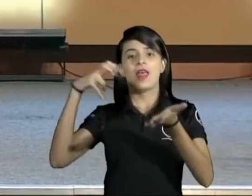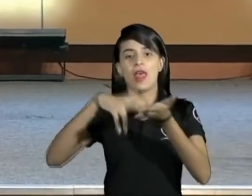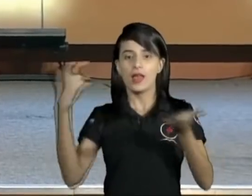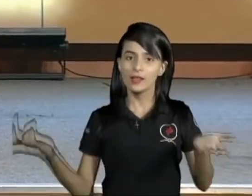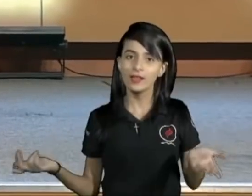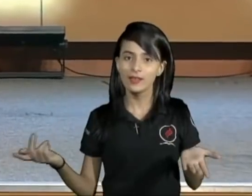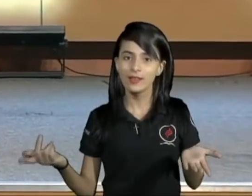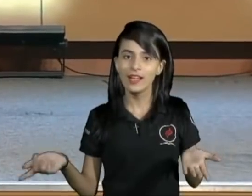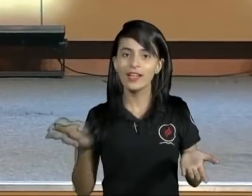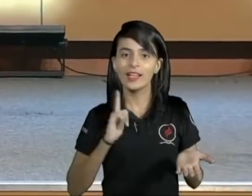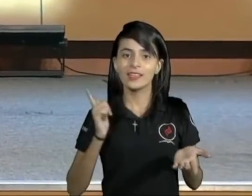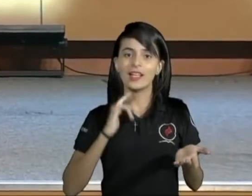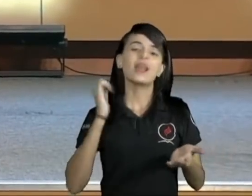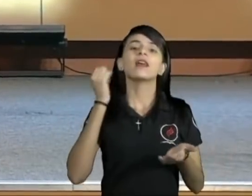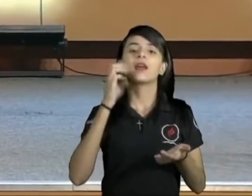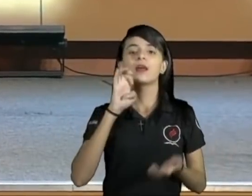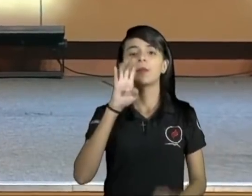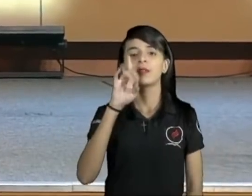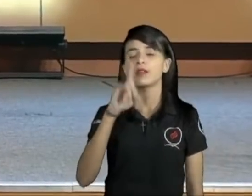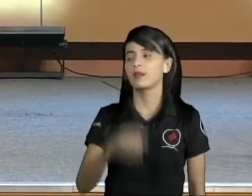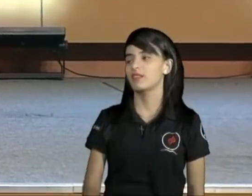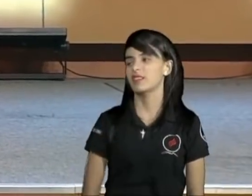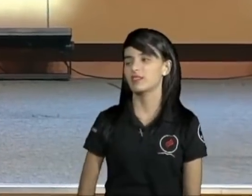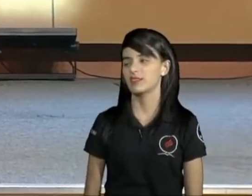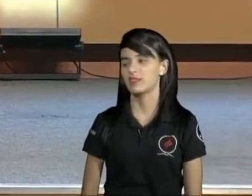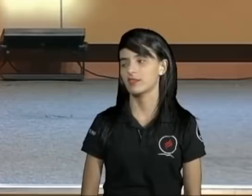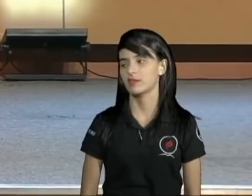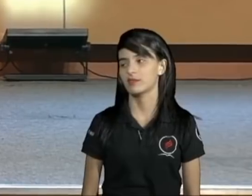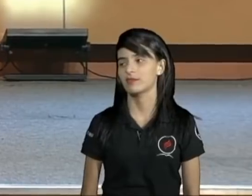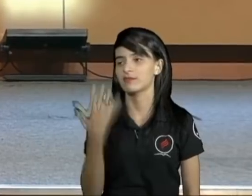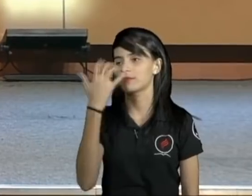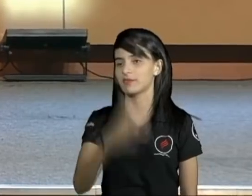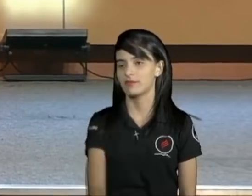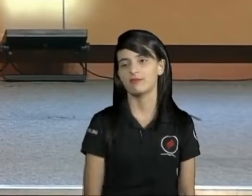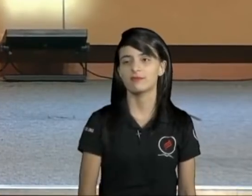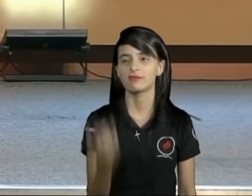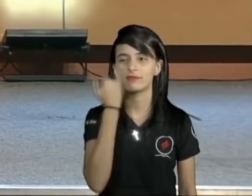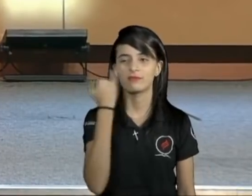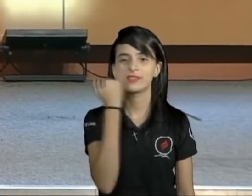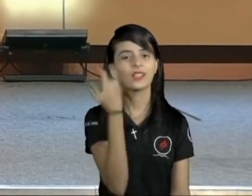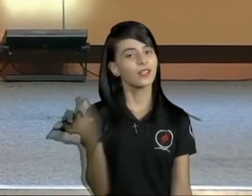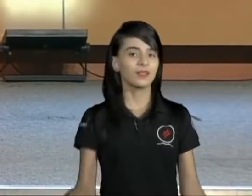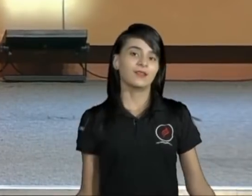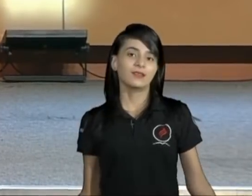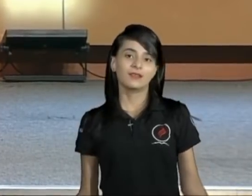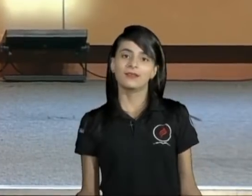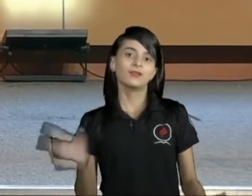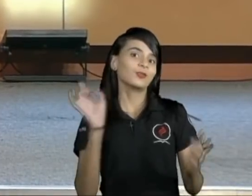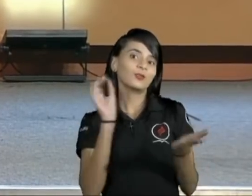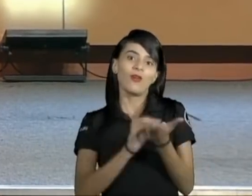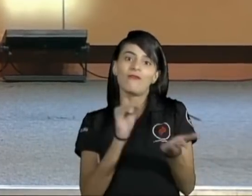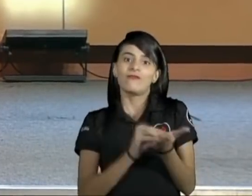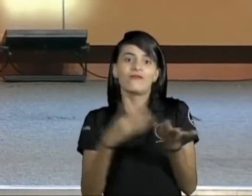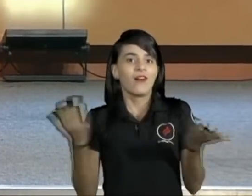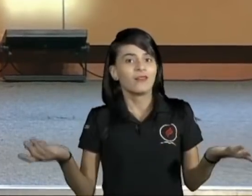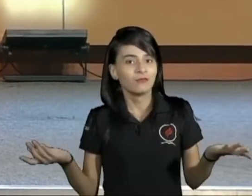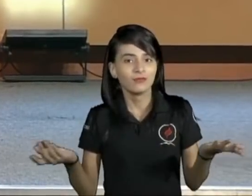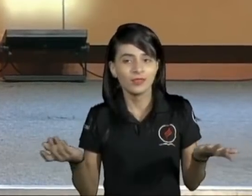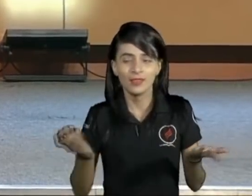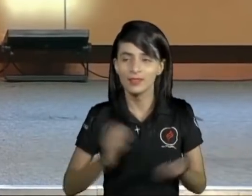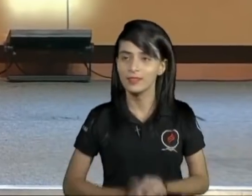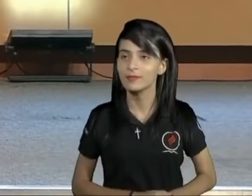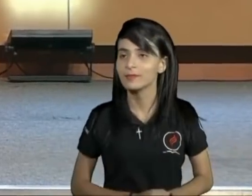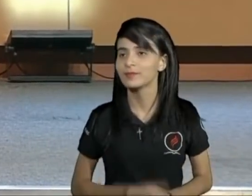vamos ter escola dominical sangue de Jesus tem poder é só falta dizer isso e